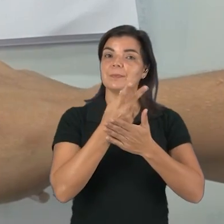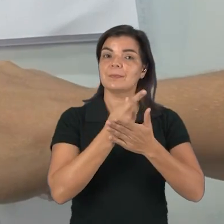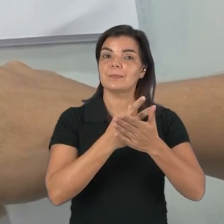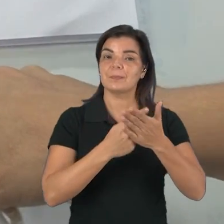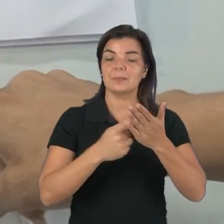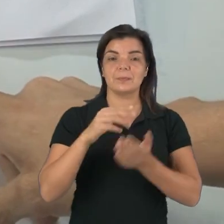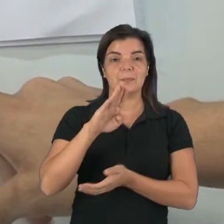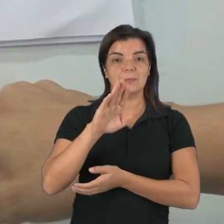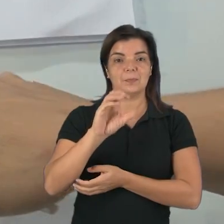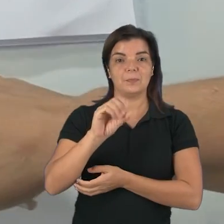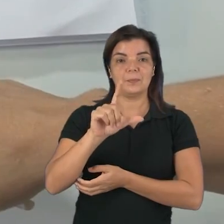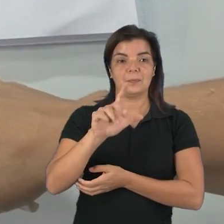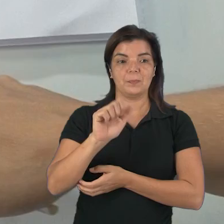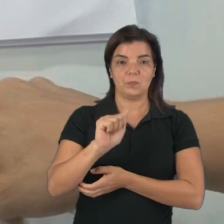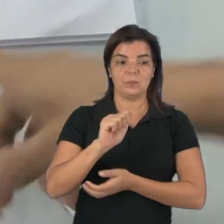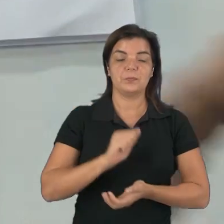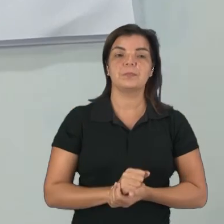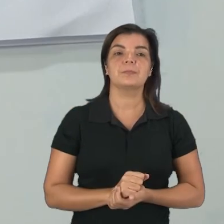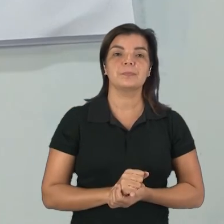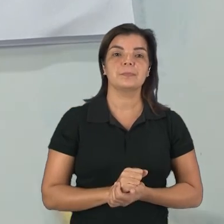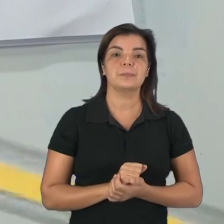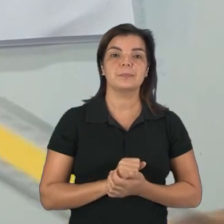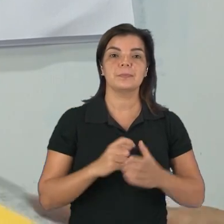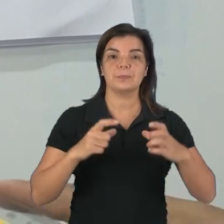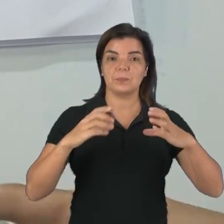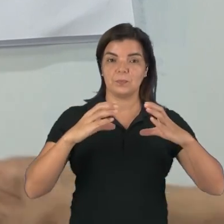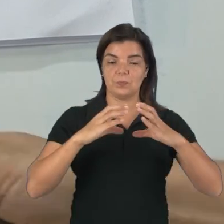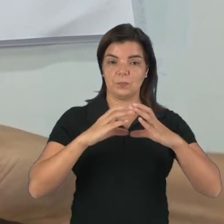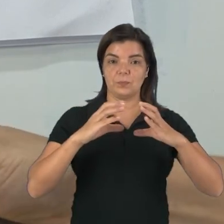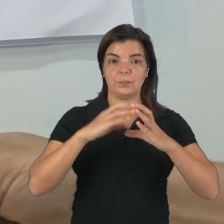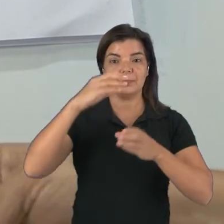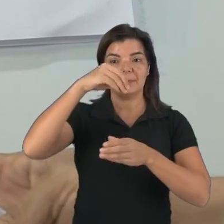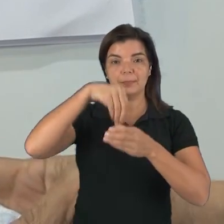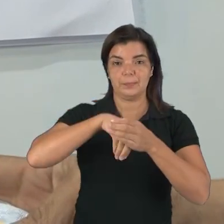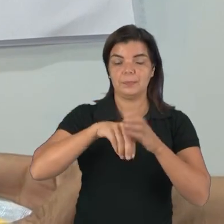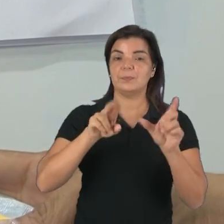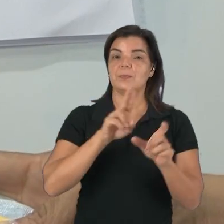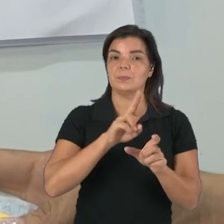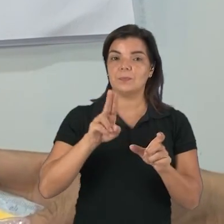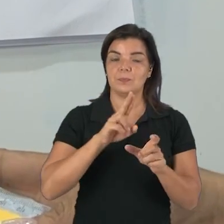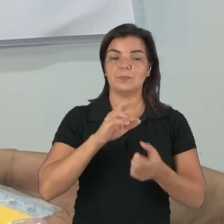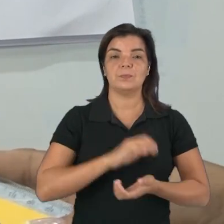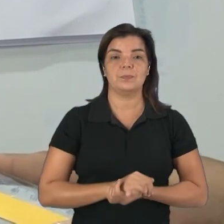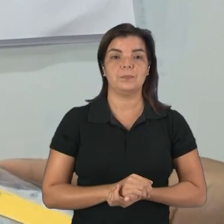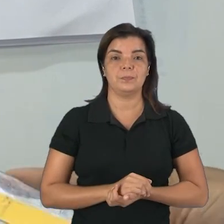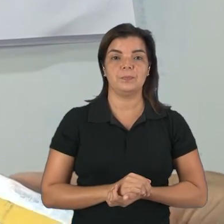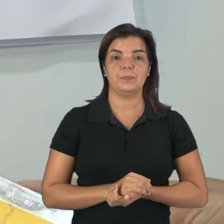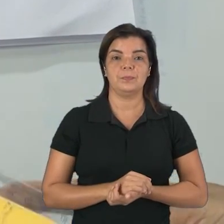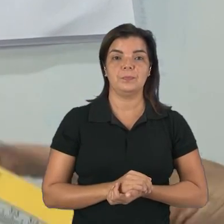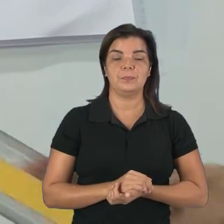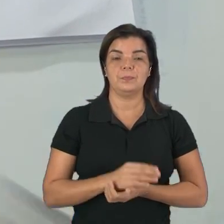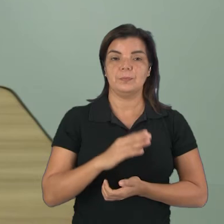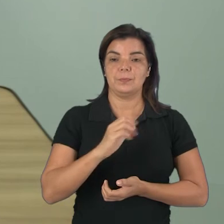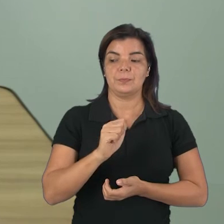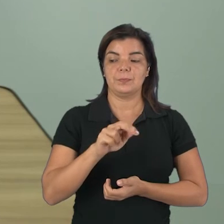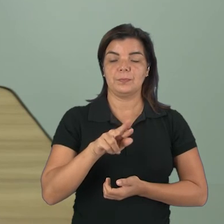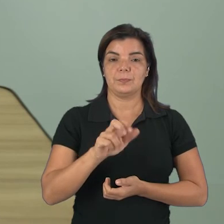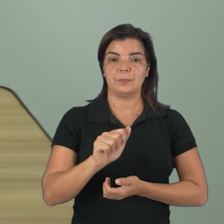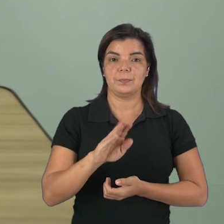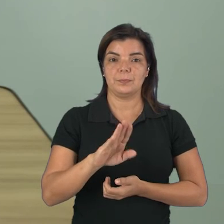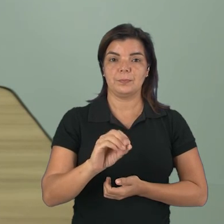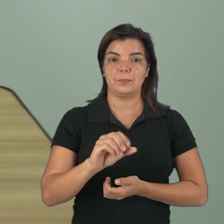bola bola a palavra bola está dentro do nome Carambola